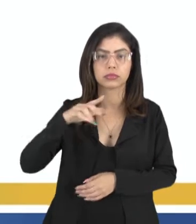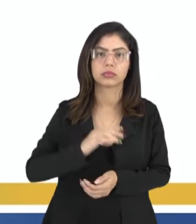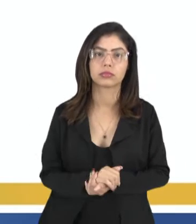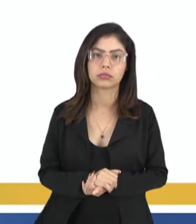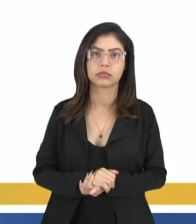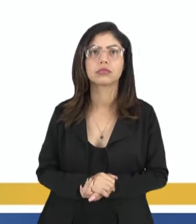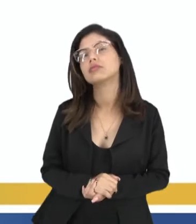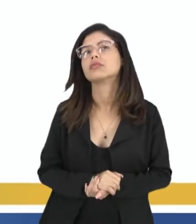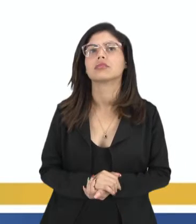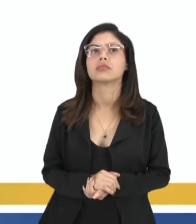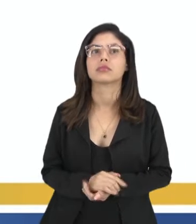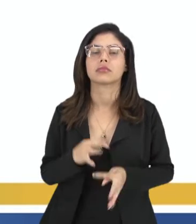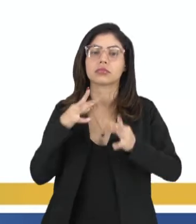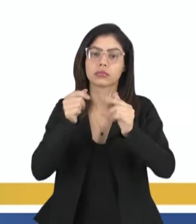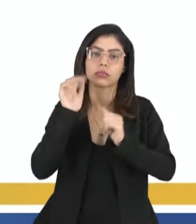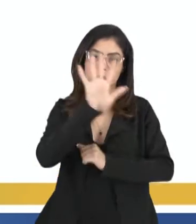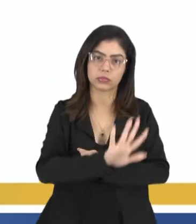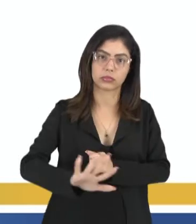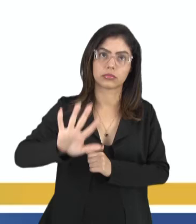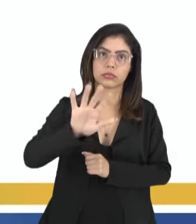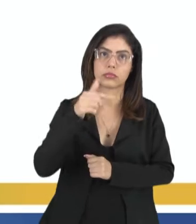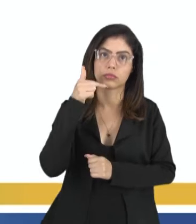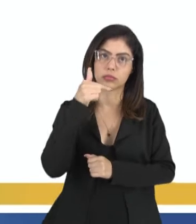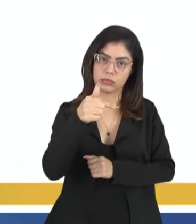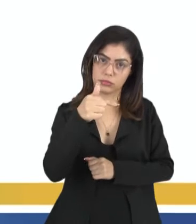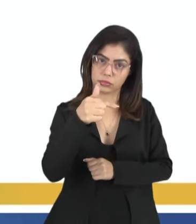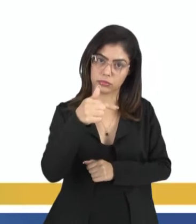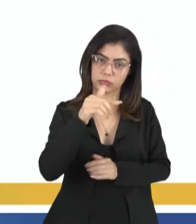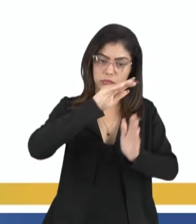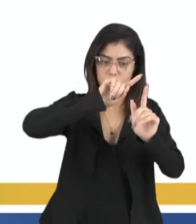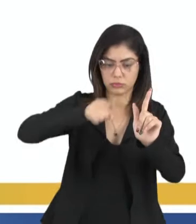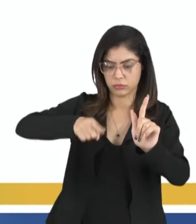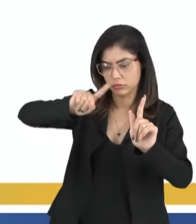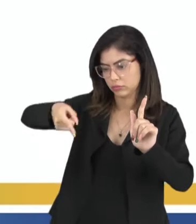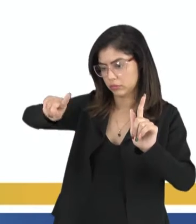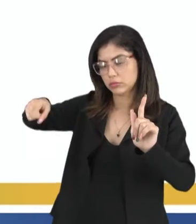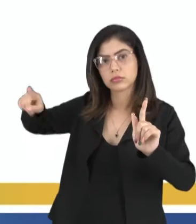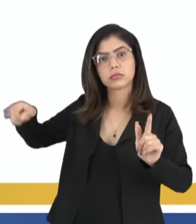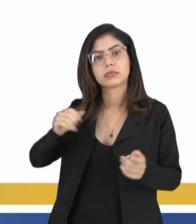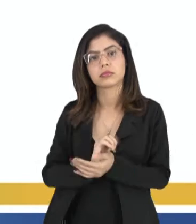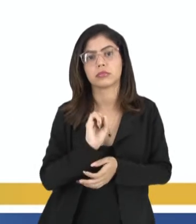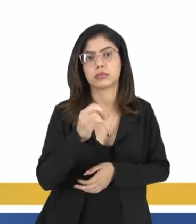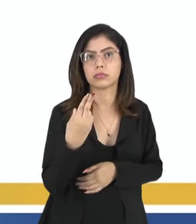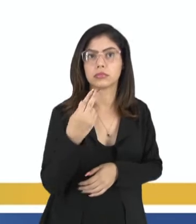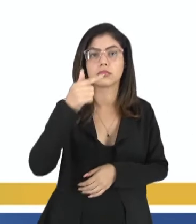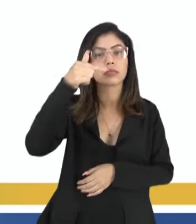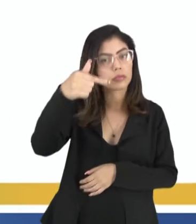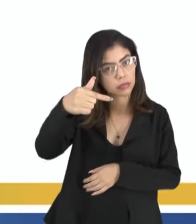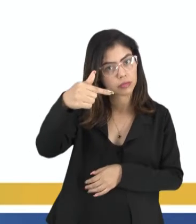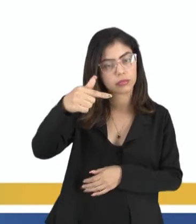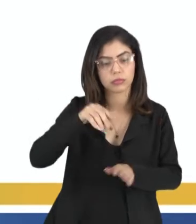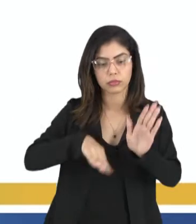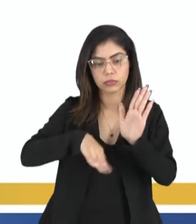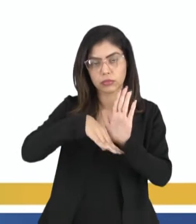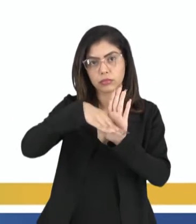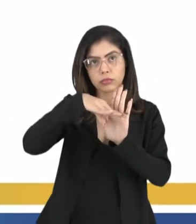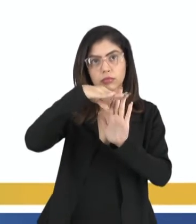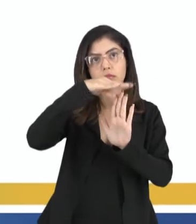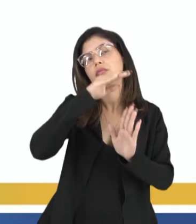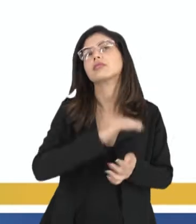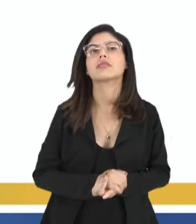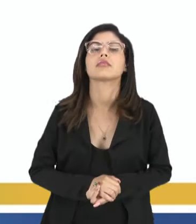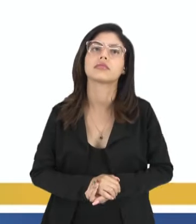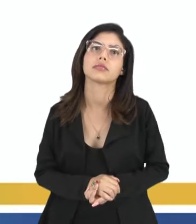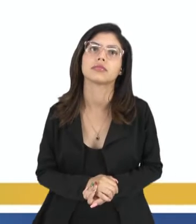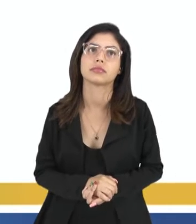Q, totalizando 7 camadas eletrônicas ou 7 níveis eletrônicos. A gente